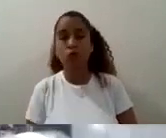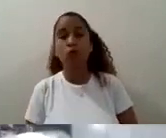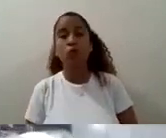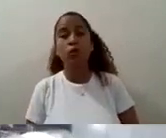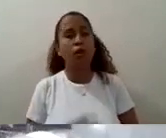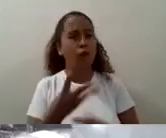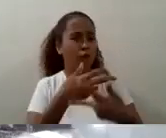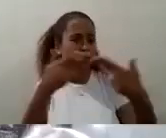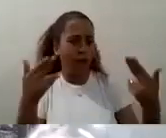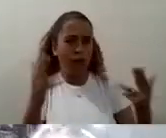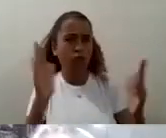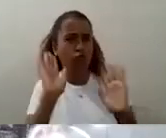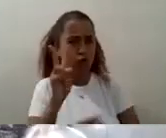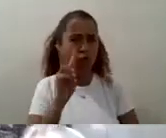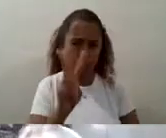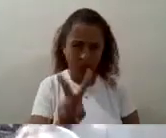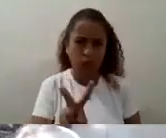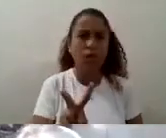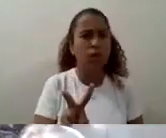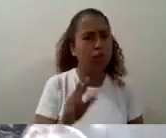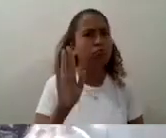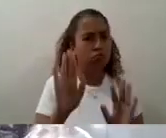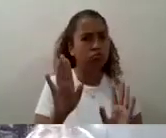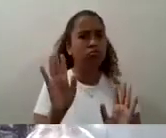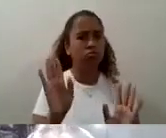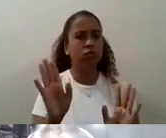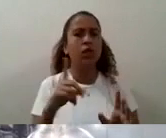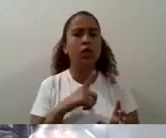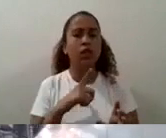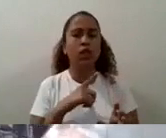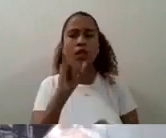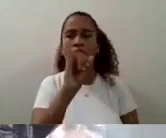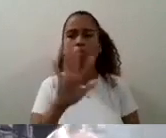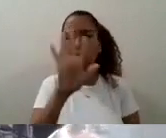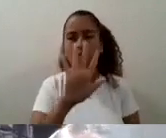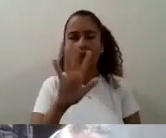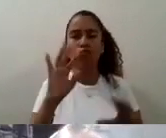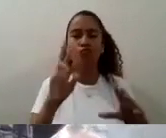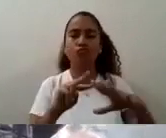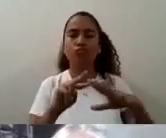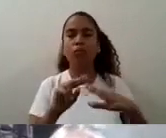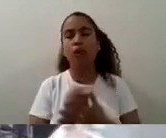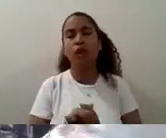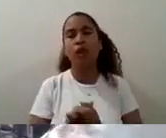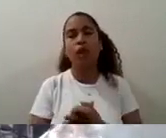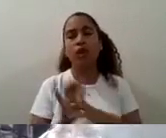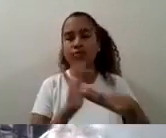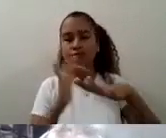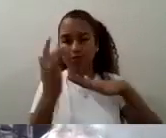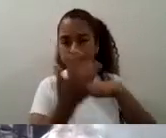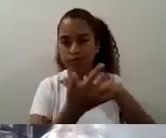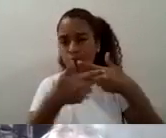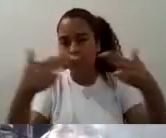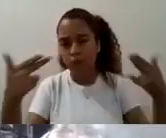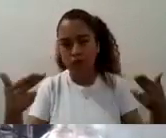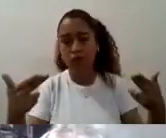muitas de vocês já viram esse cartaz nas redes sociais, no site, etc. E vocês podem ver